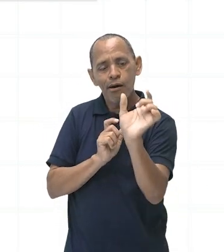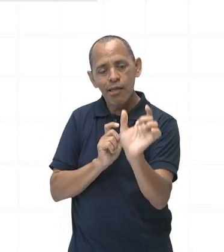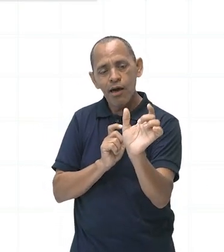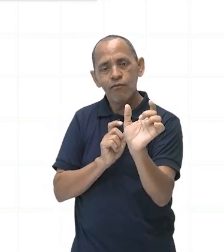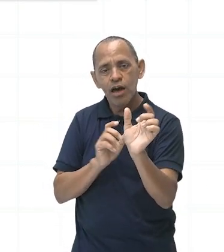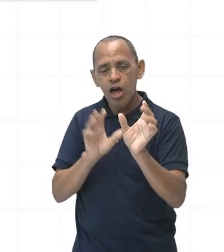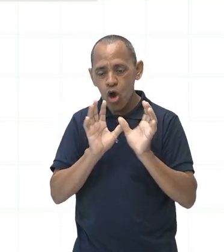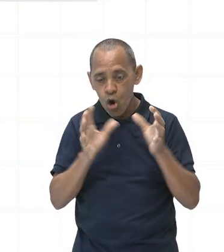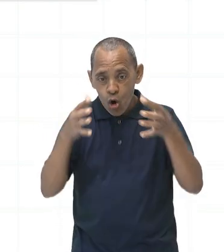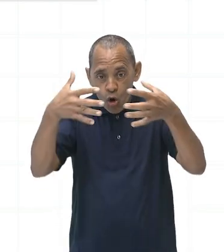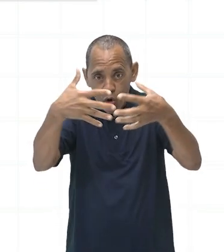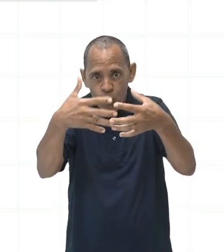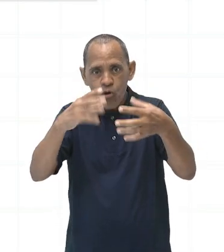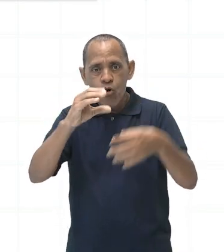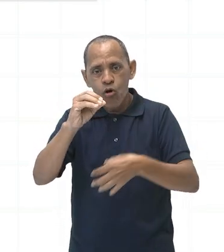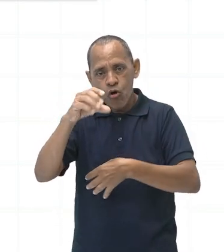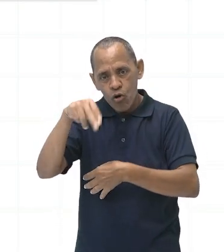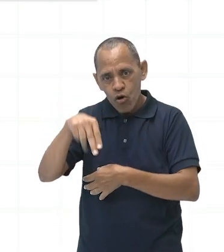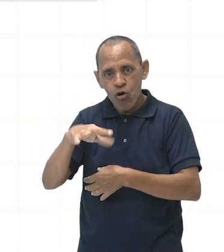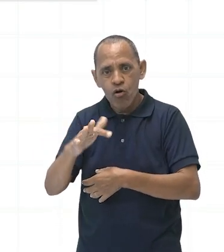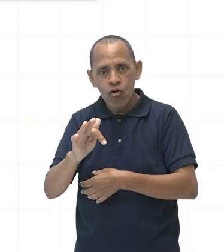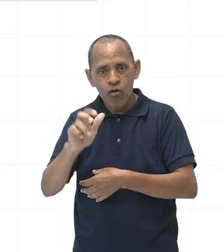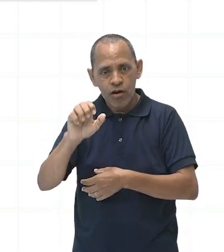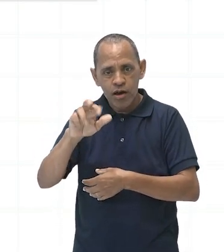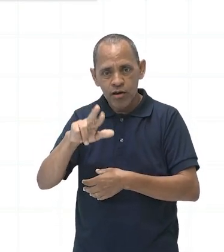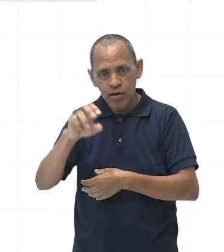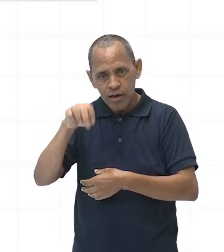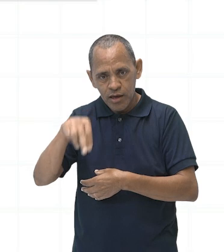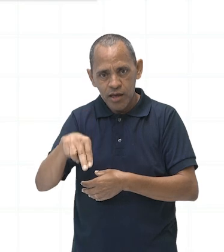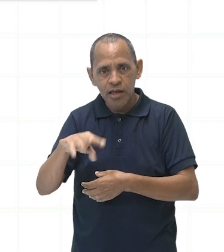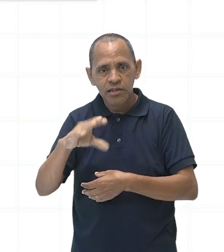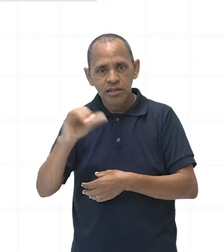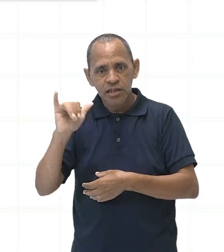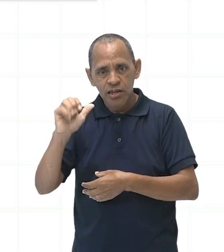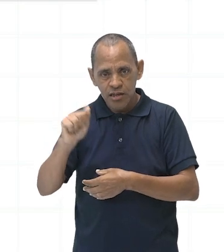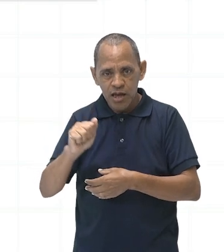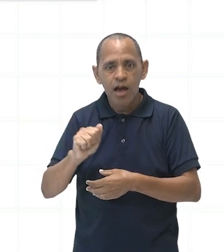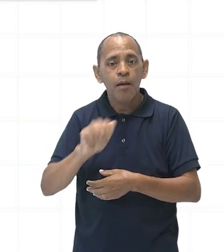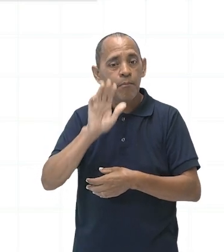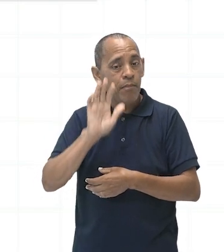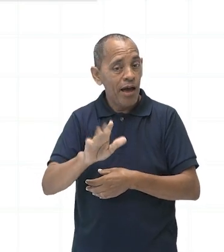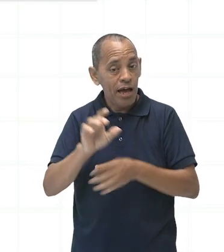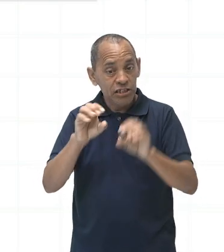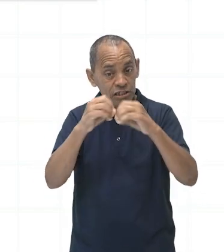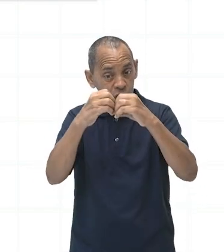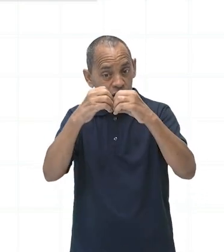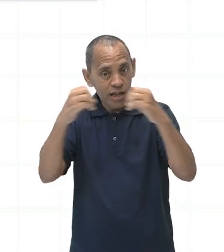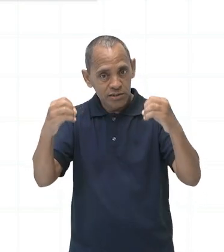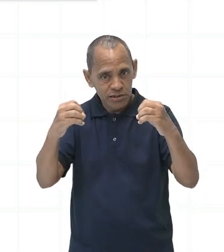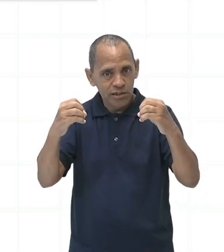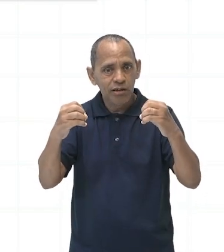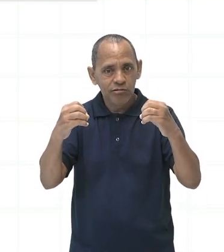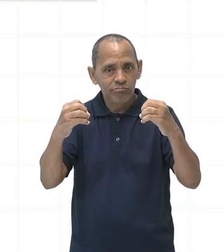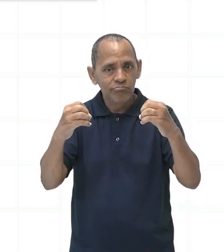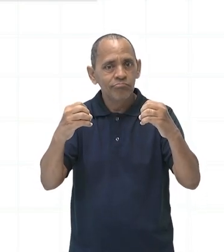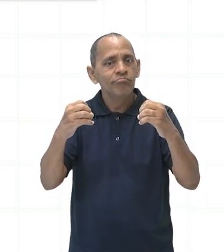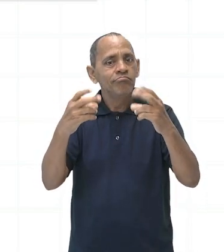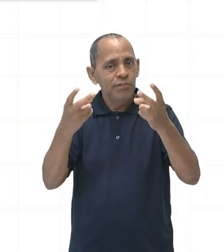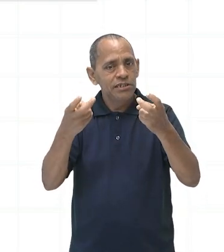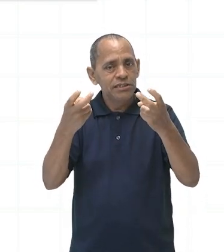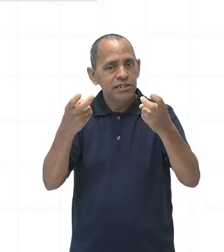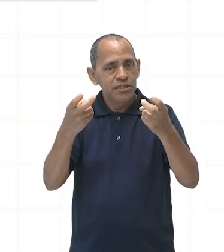a conferência, o enunciado a conferência, mas nessa oração aqui, certo?